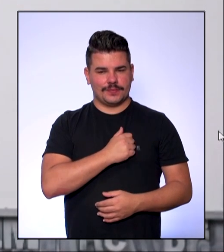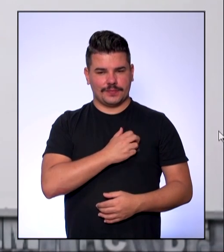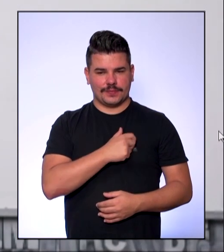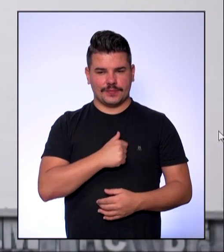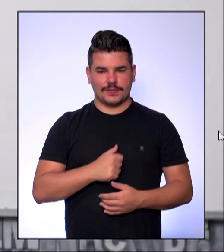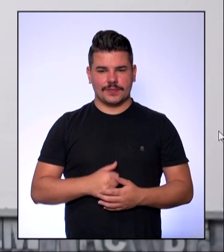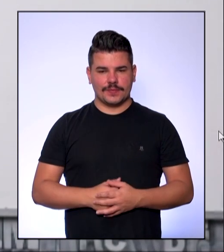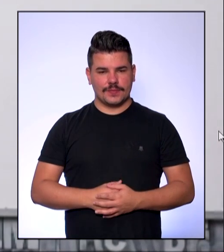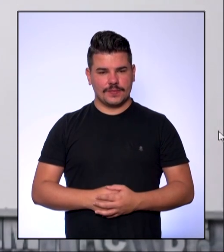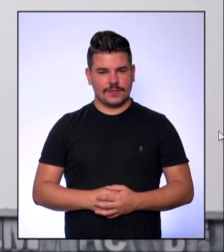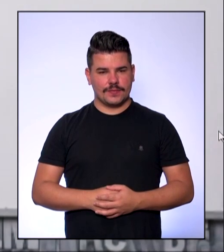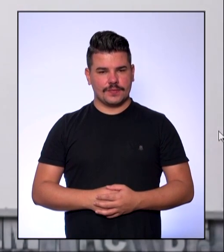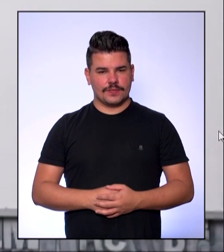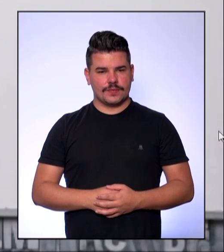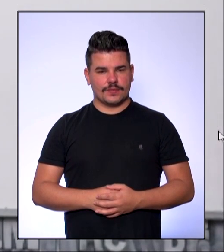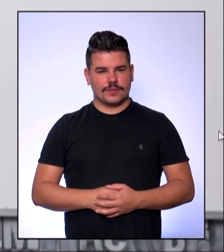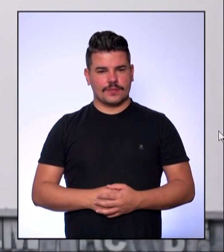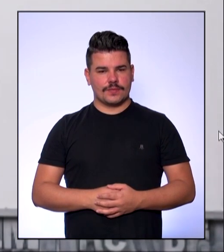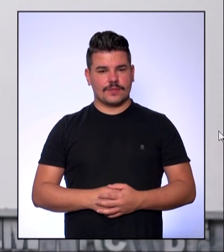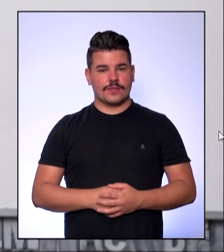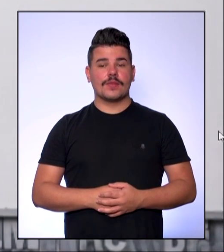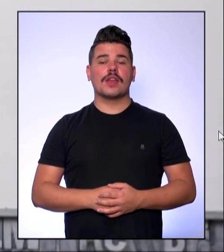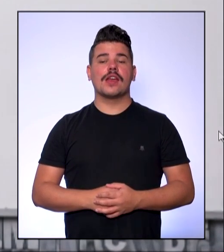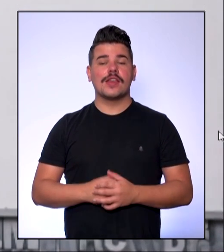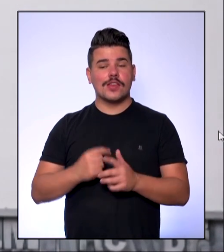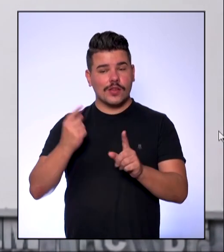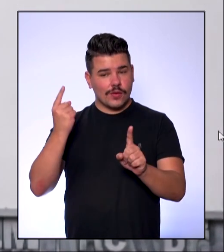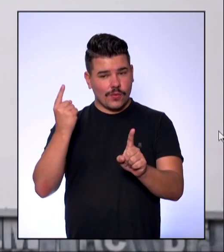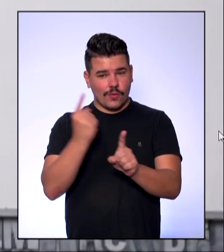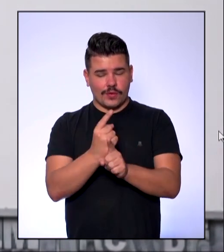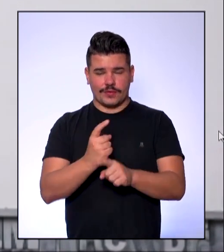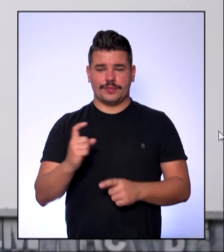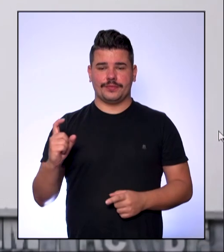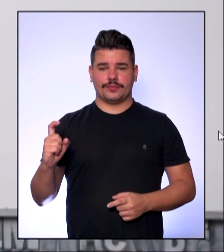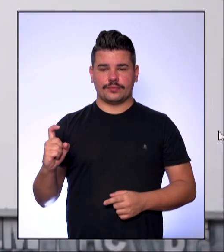que nós chamamos de Homo sapiens.